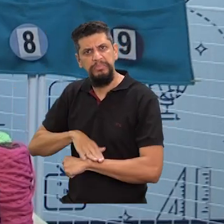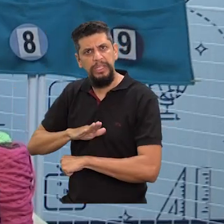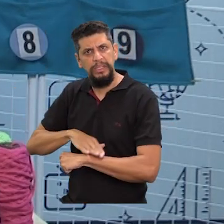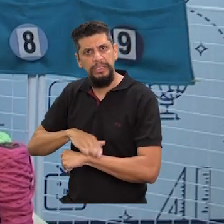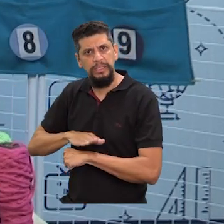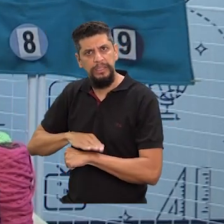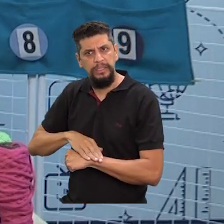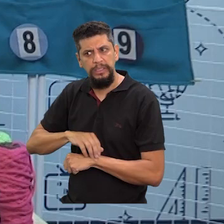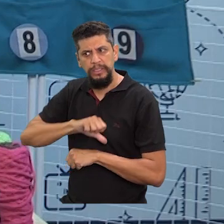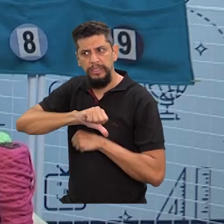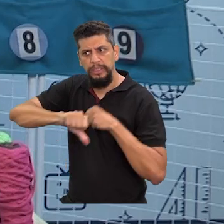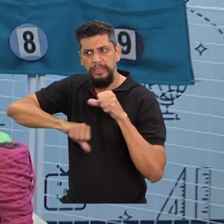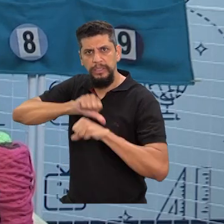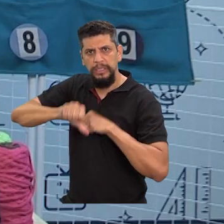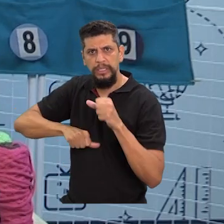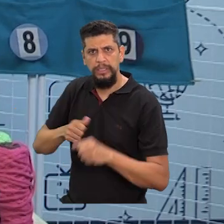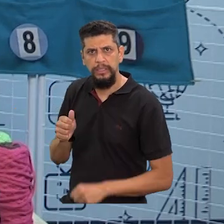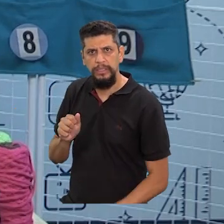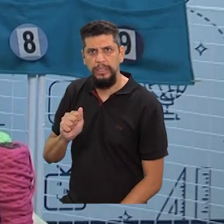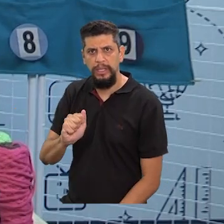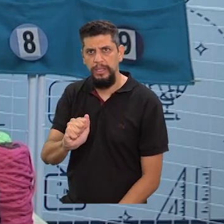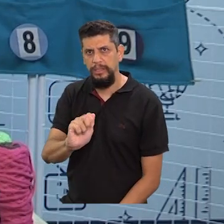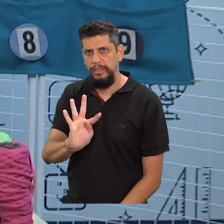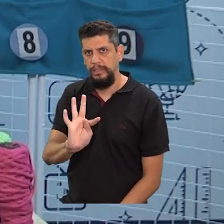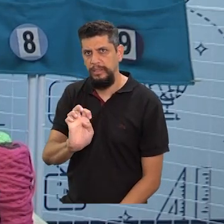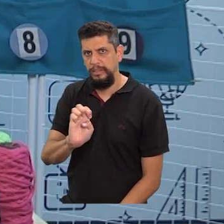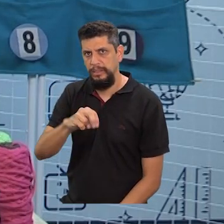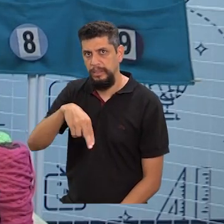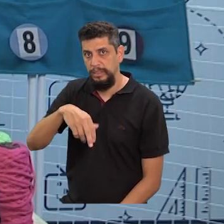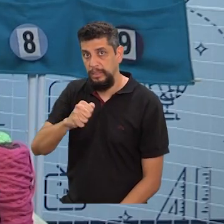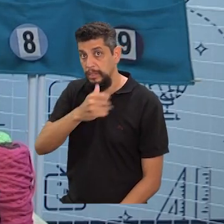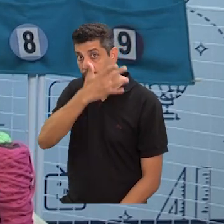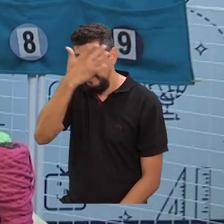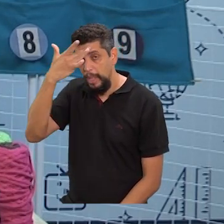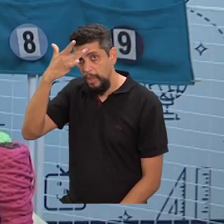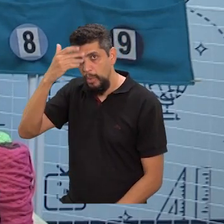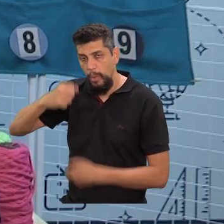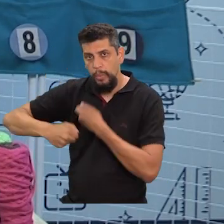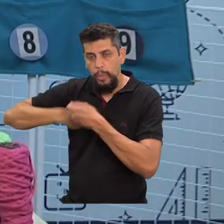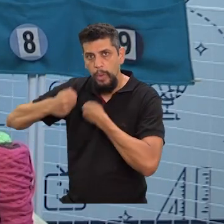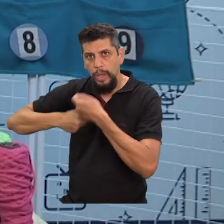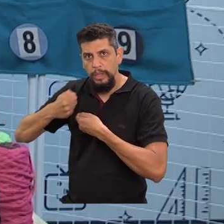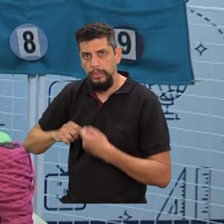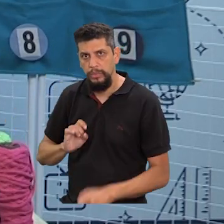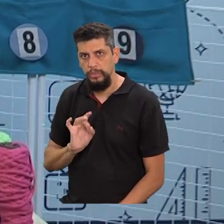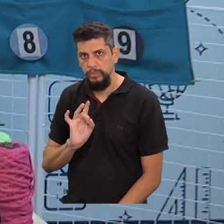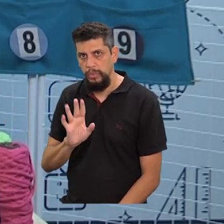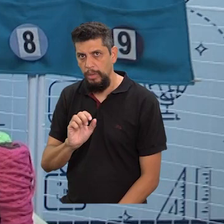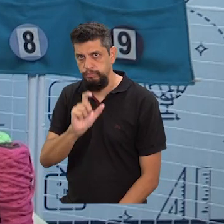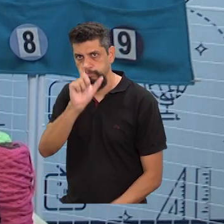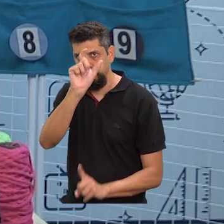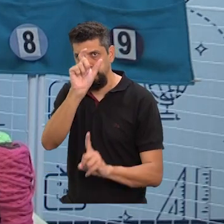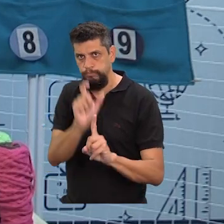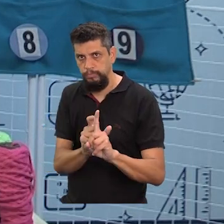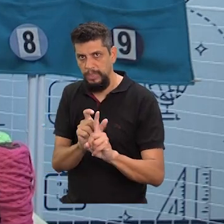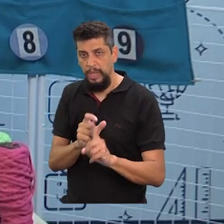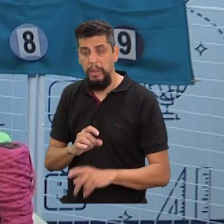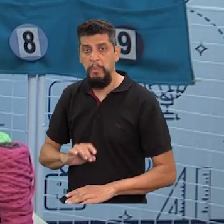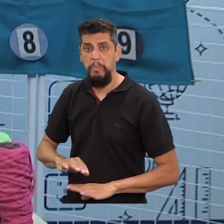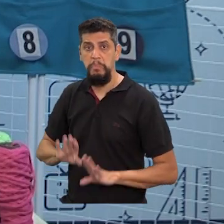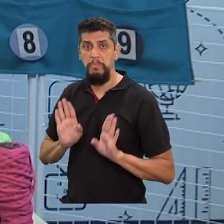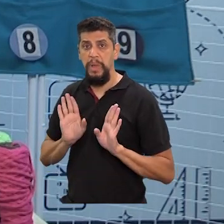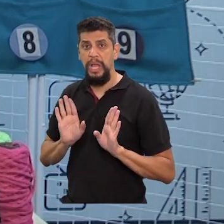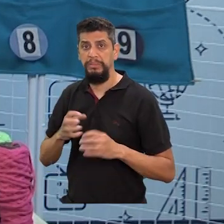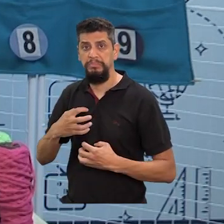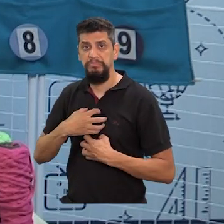momento, transformou-se em Atena. Todos que estavam ali ao redor correram. Ficou apenas Aracne. Mas ela não